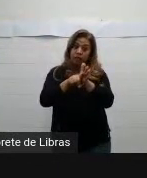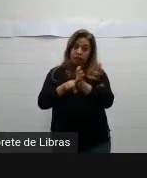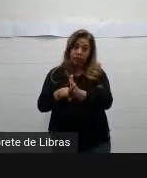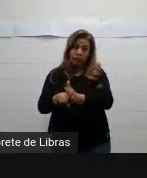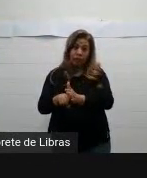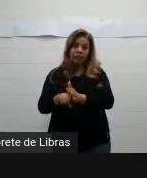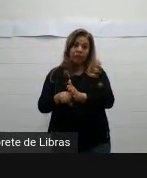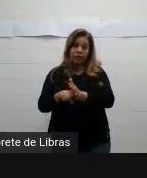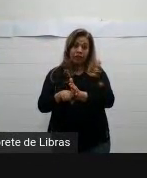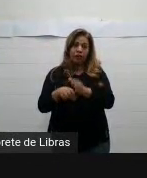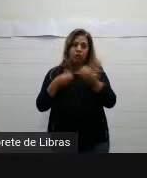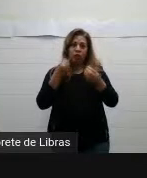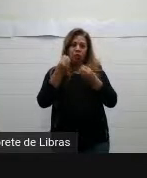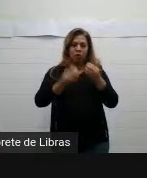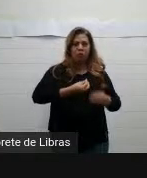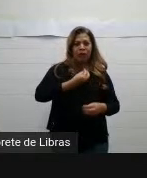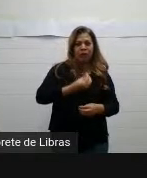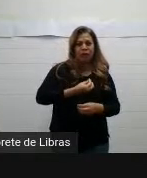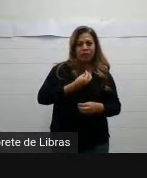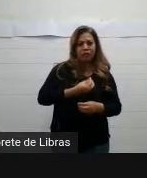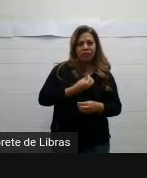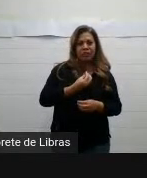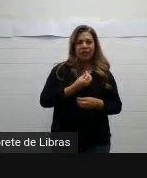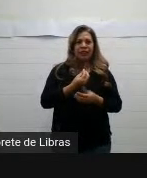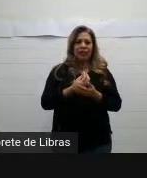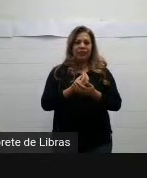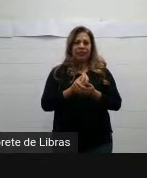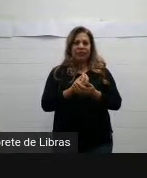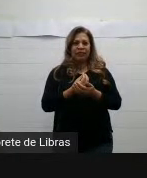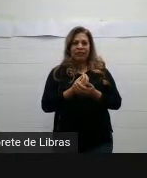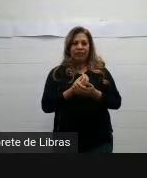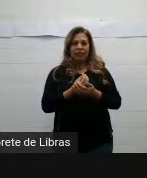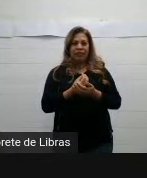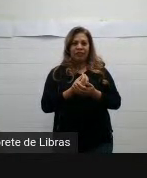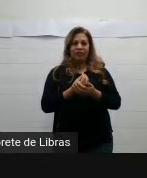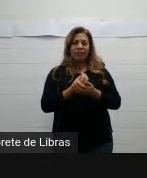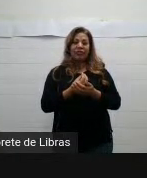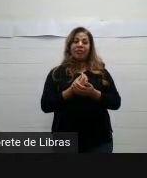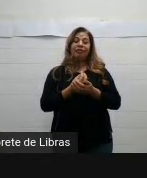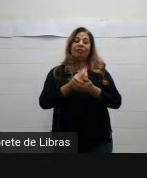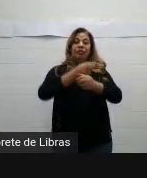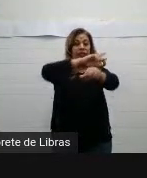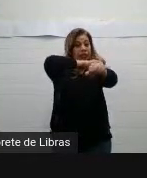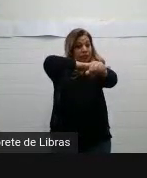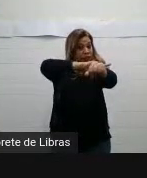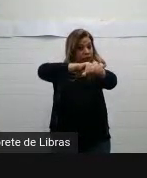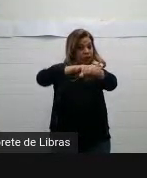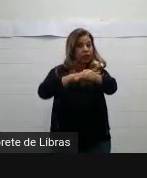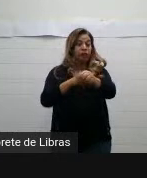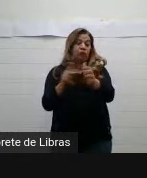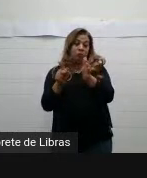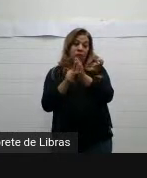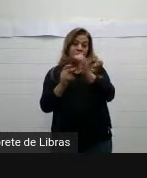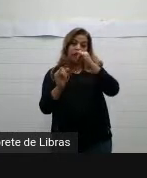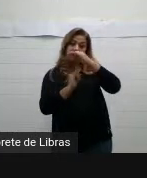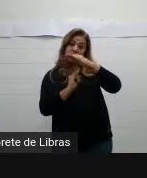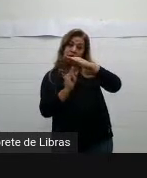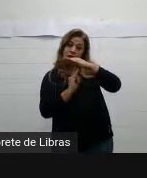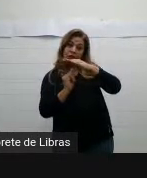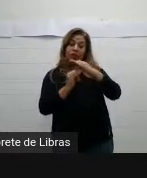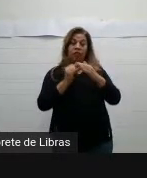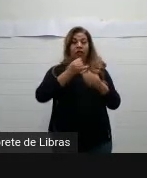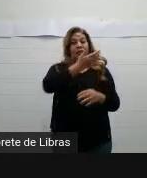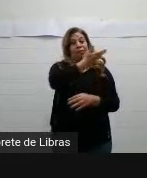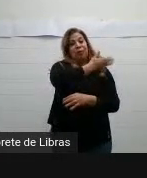de situações de possíveis racismo institucional ou preconceitos que eles passavam na